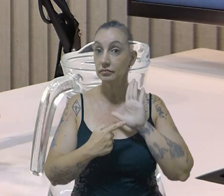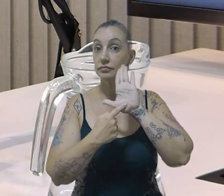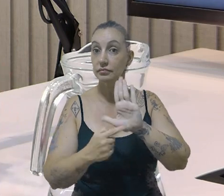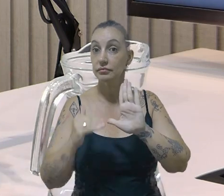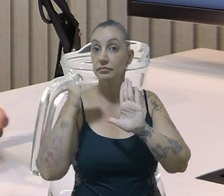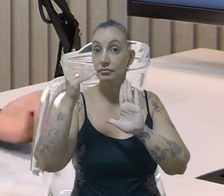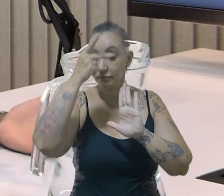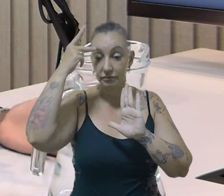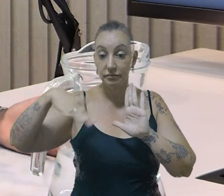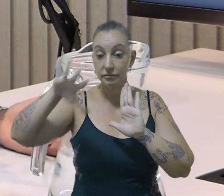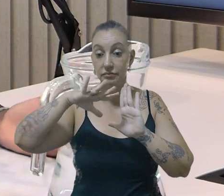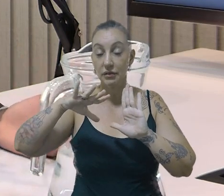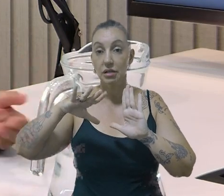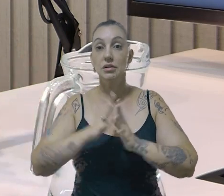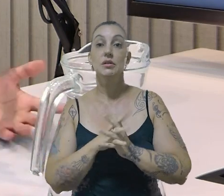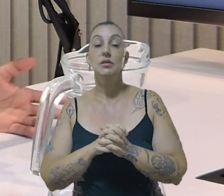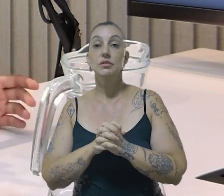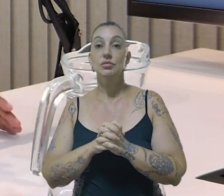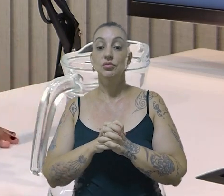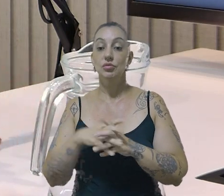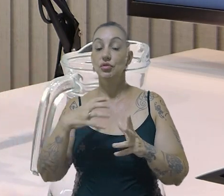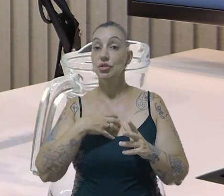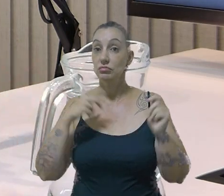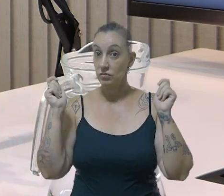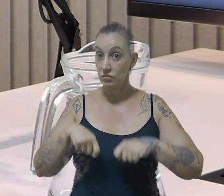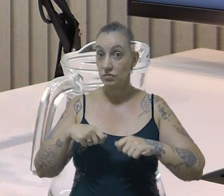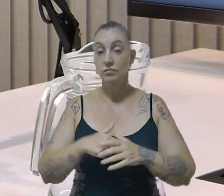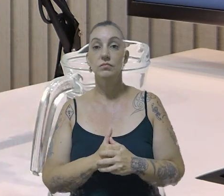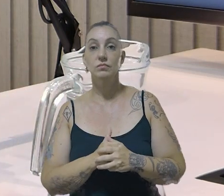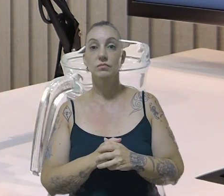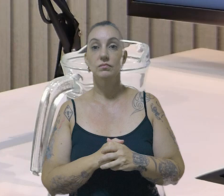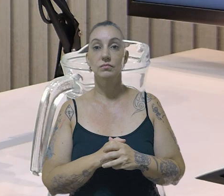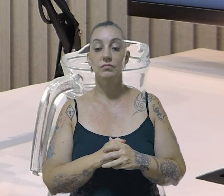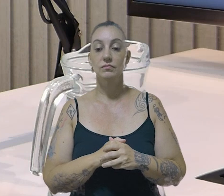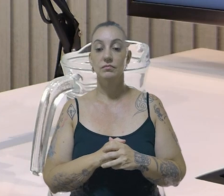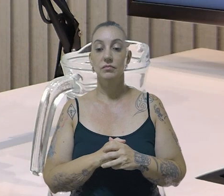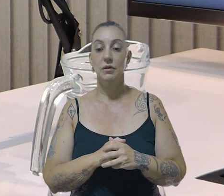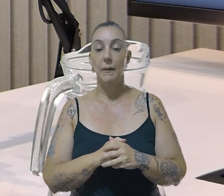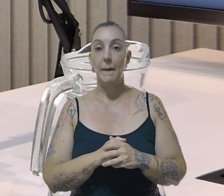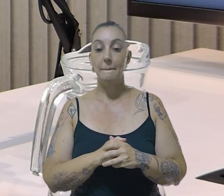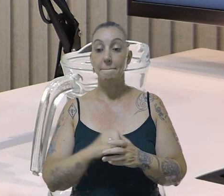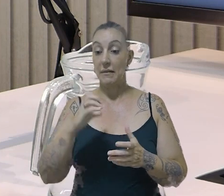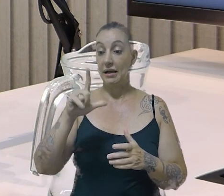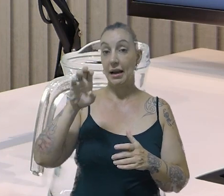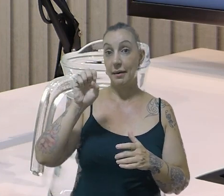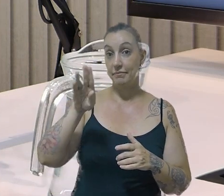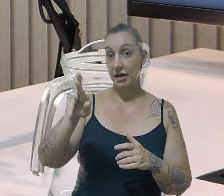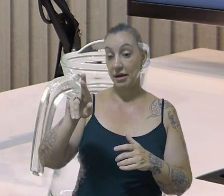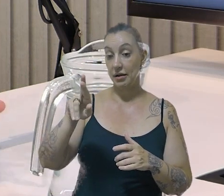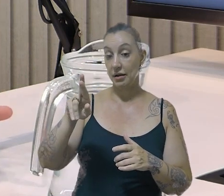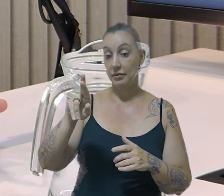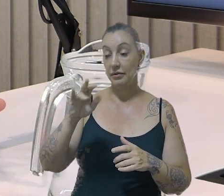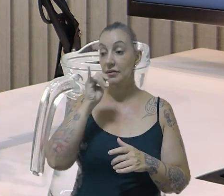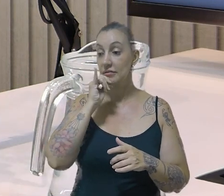pessoa da forma mais lúdica às vezes possível assim eh o kéber por exemplo o montanheiro que é um